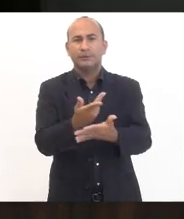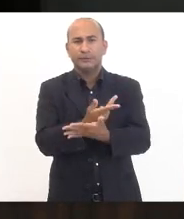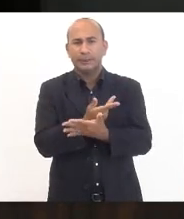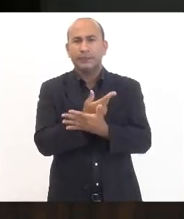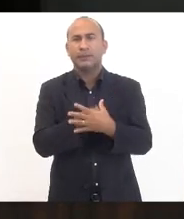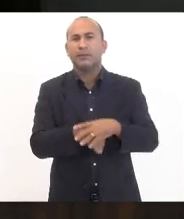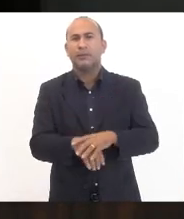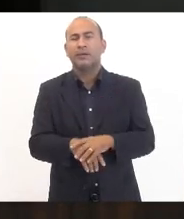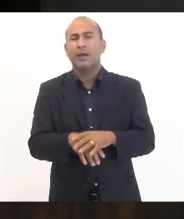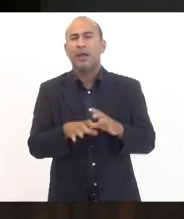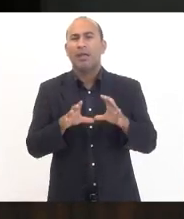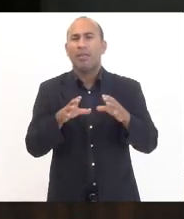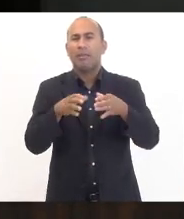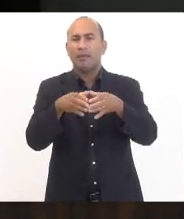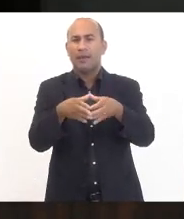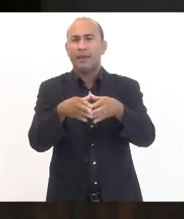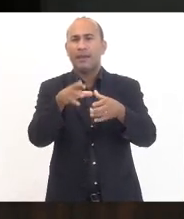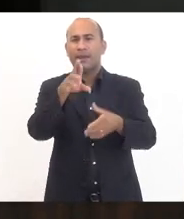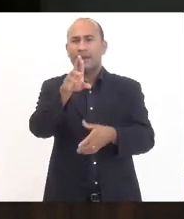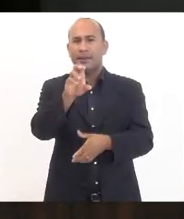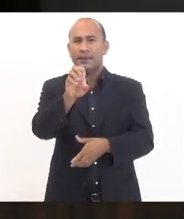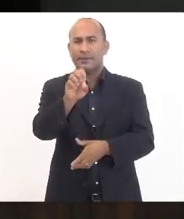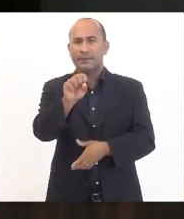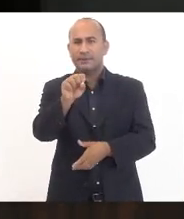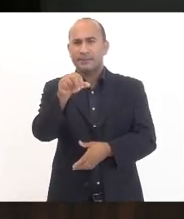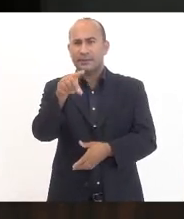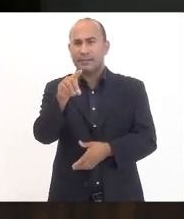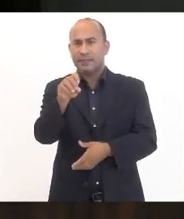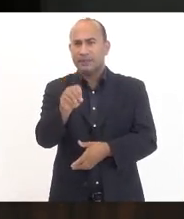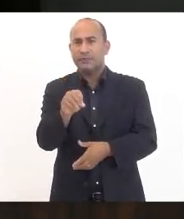de Resende Barra Mansa.